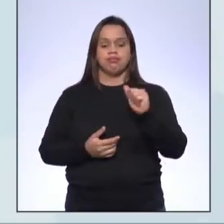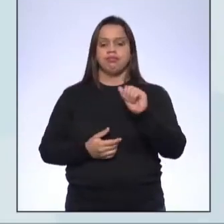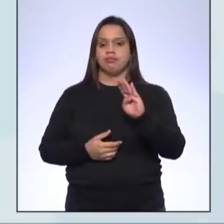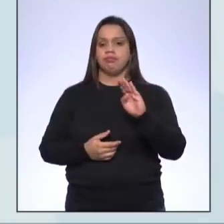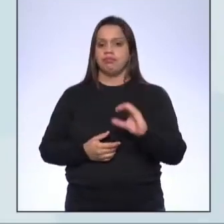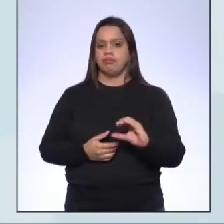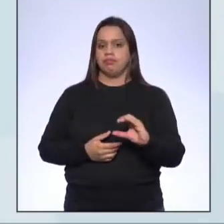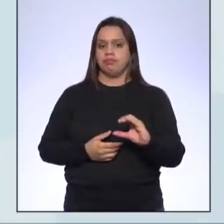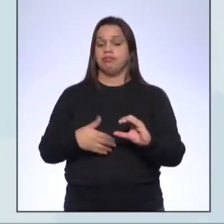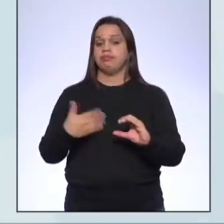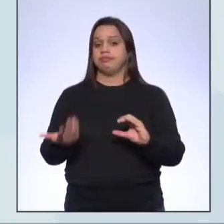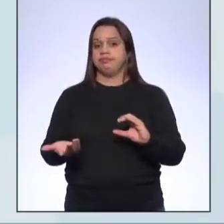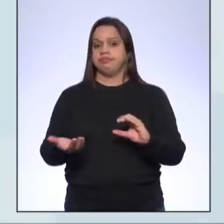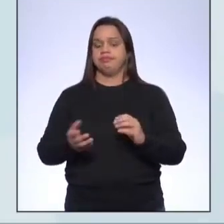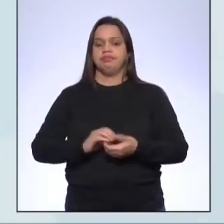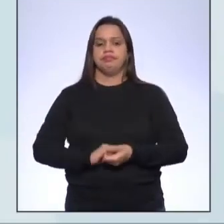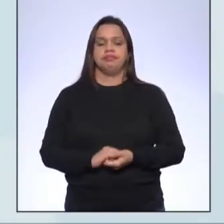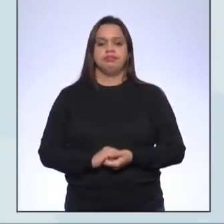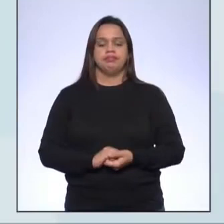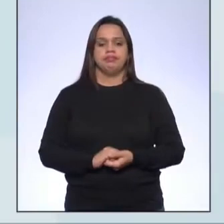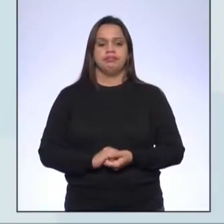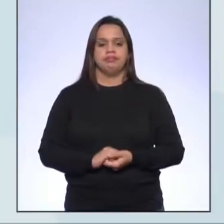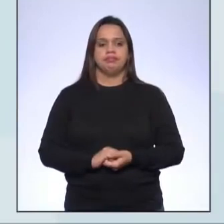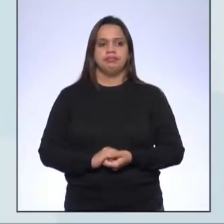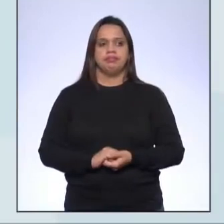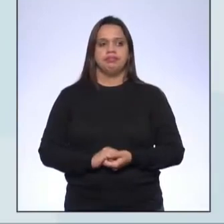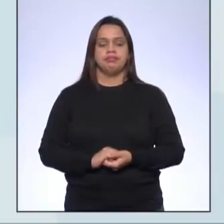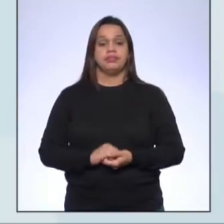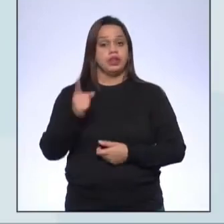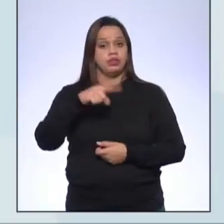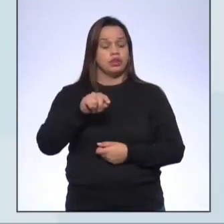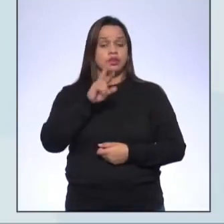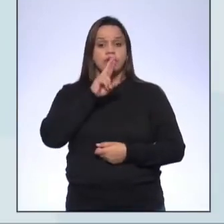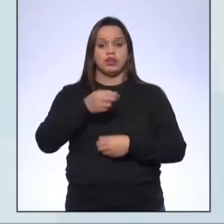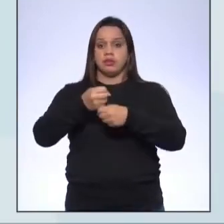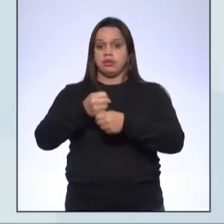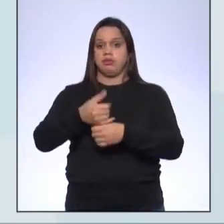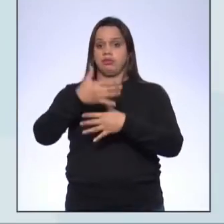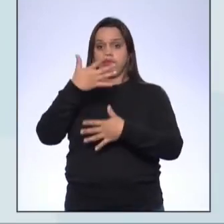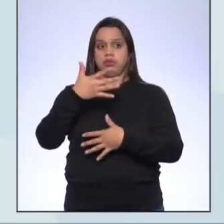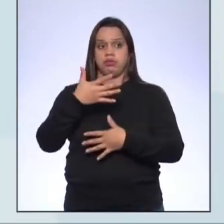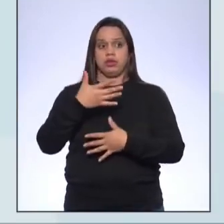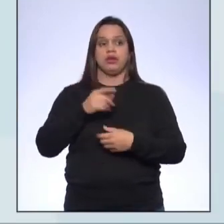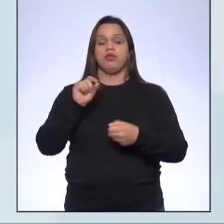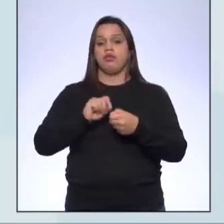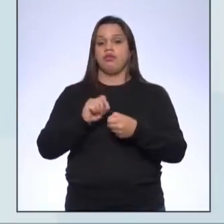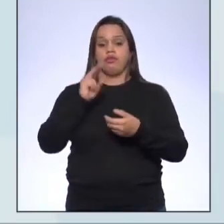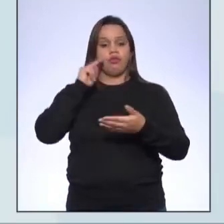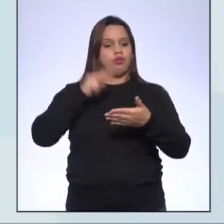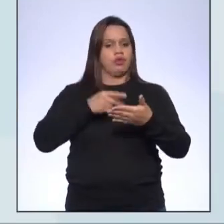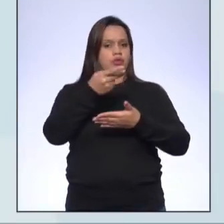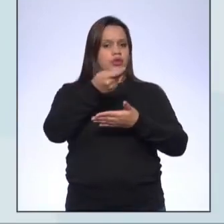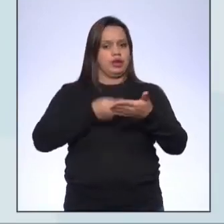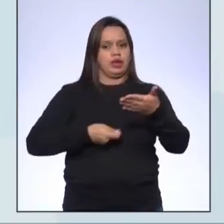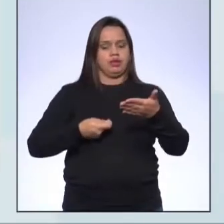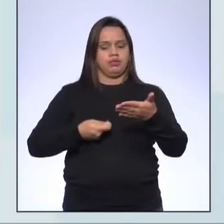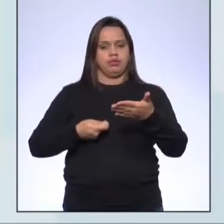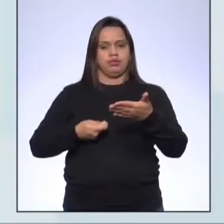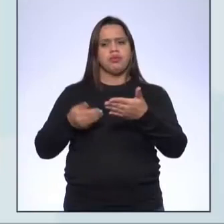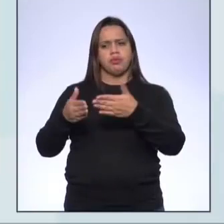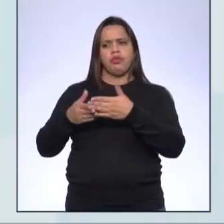Which letter? Que letra? Enquanto vocês vão respondendo no chat, eu vou ali para o texto. Por favor, diretor.